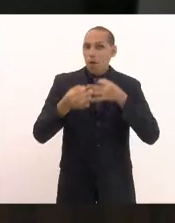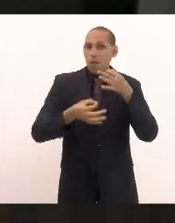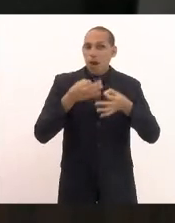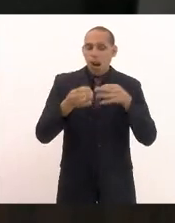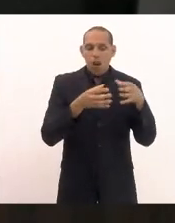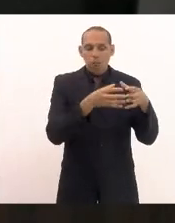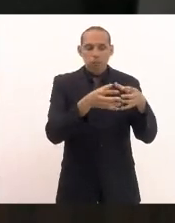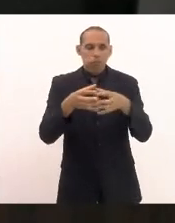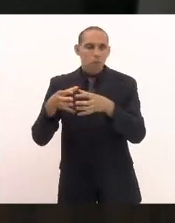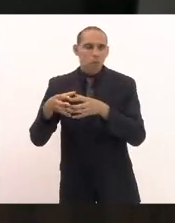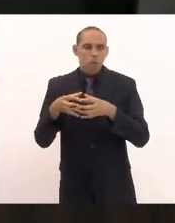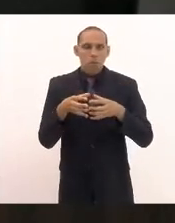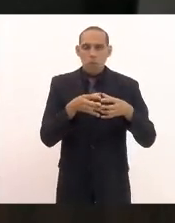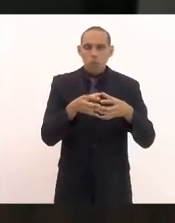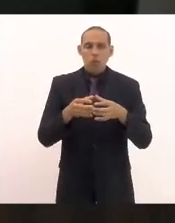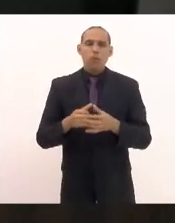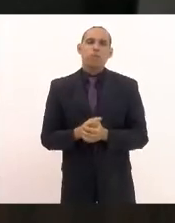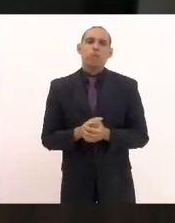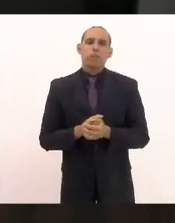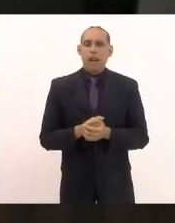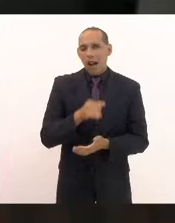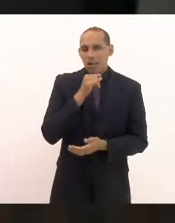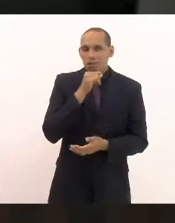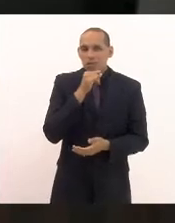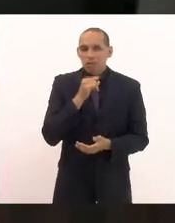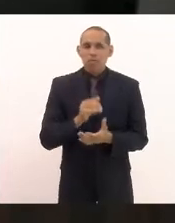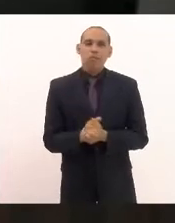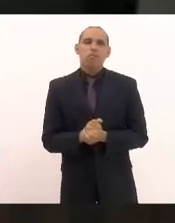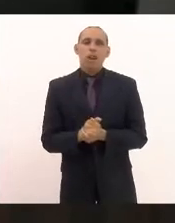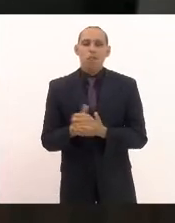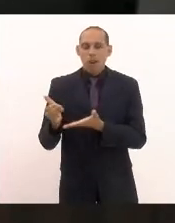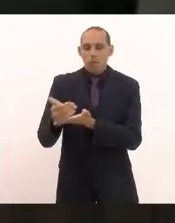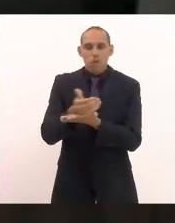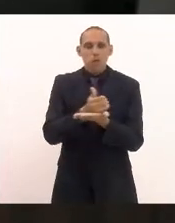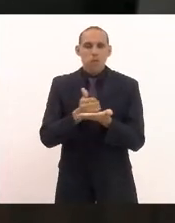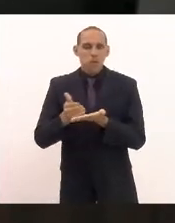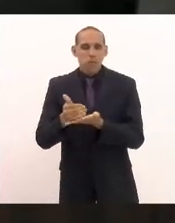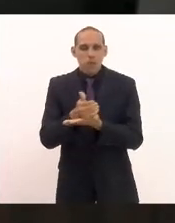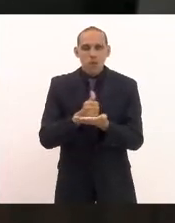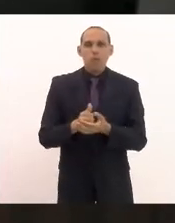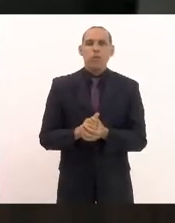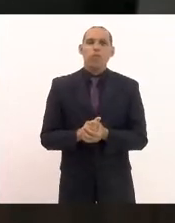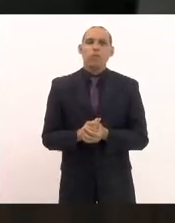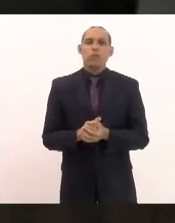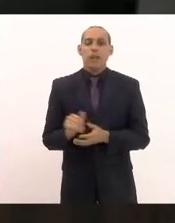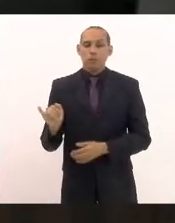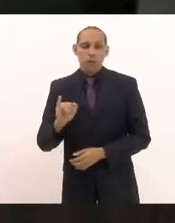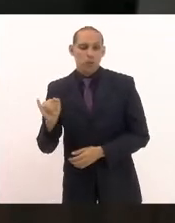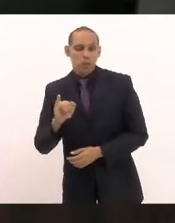de Economia, Indústria e Comércio, de Tributação, Controle da Arrecadação Estadual, de Fiscalização dos Tributos